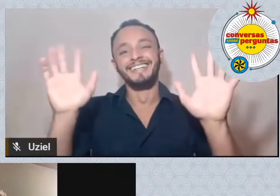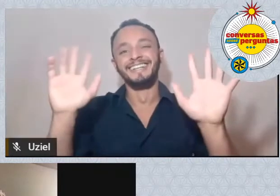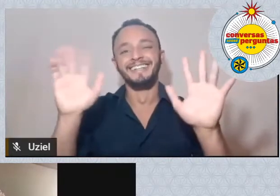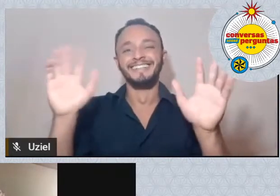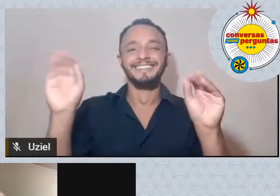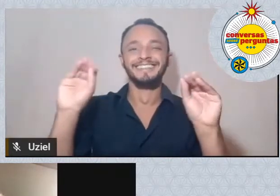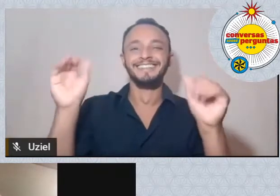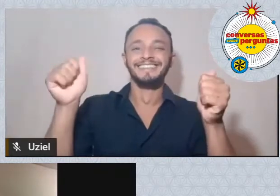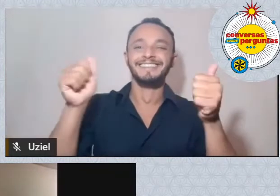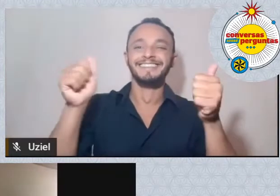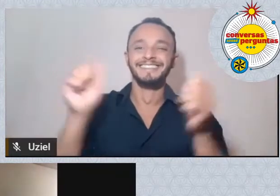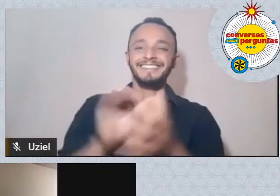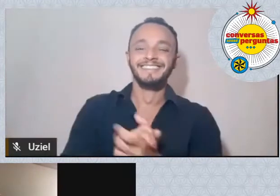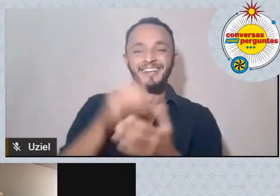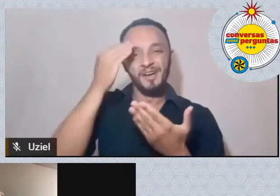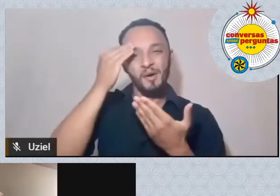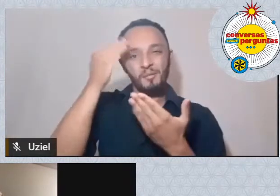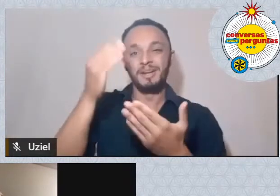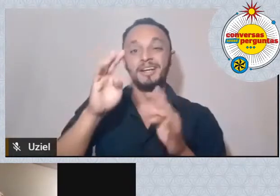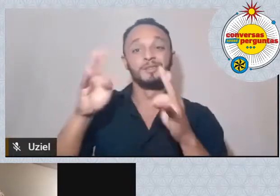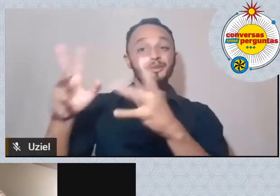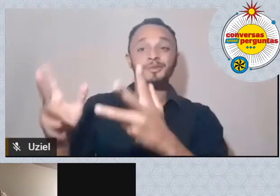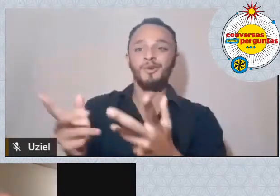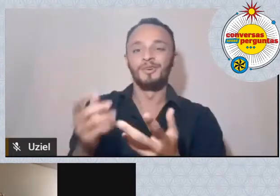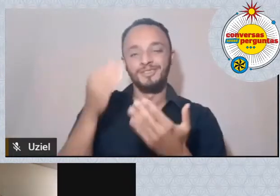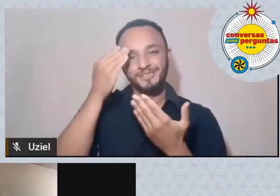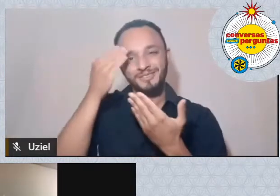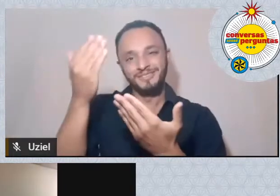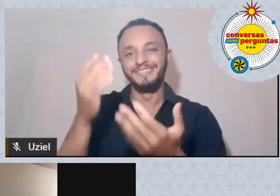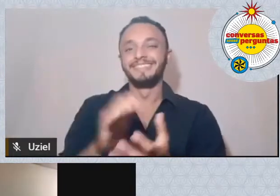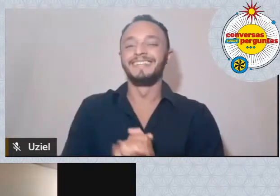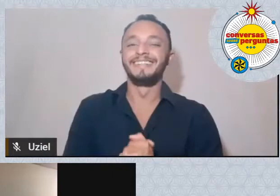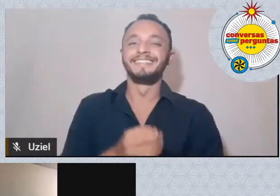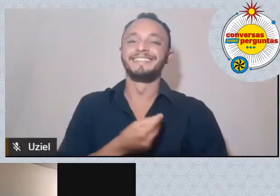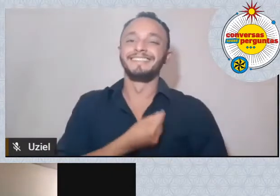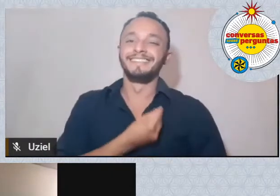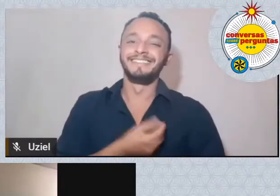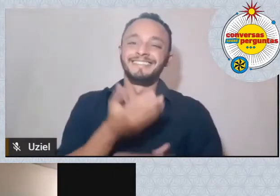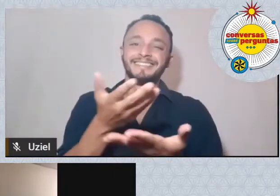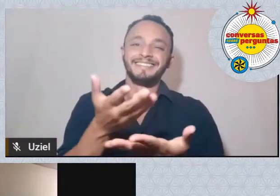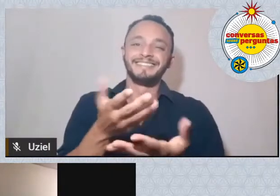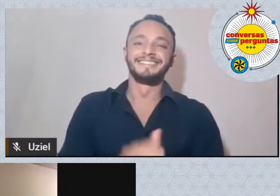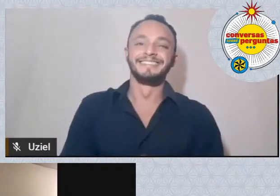Bruno, toda a turma. Valeu, gente. Vocês estão de parabéns. Tchau, tchau.